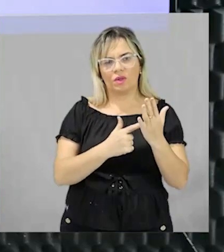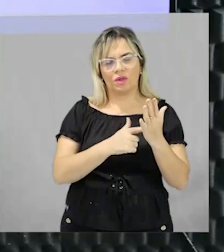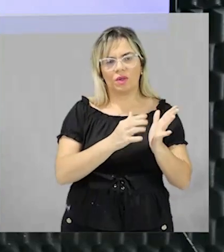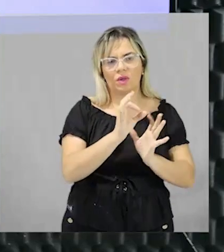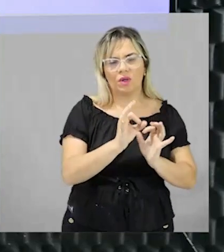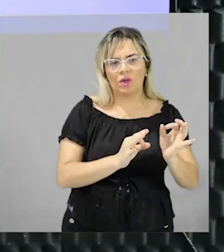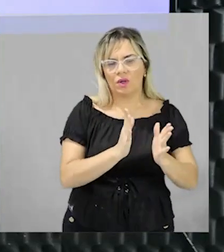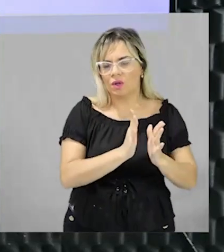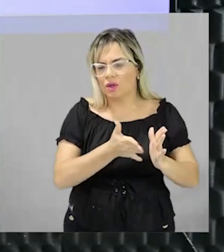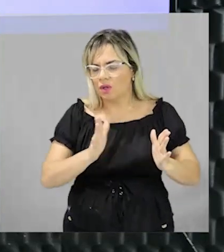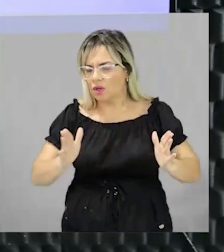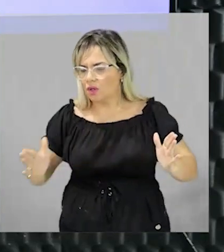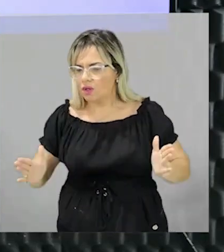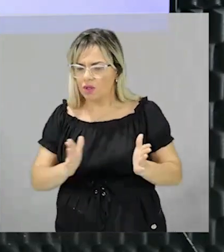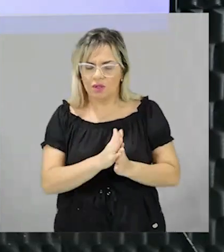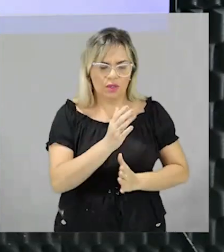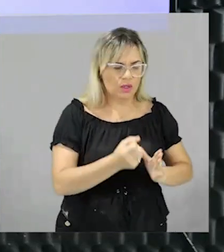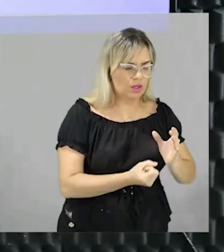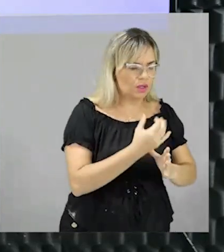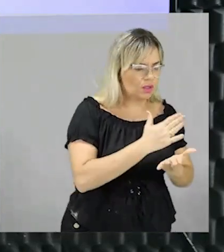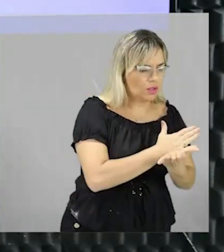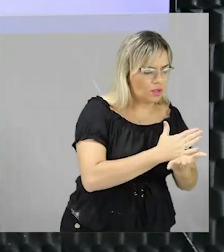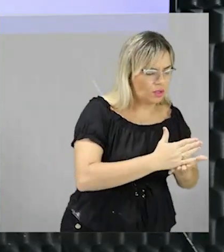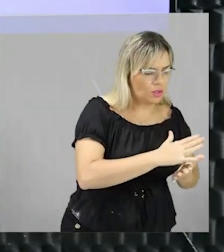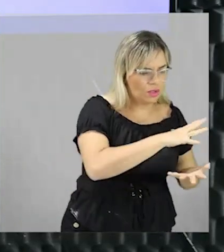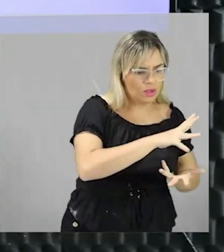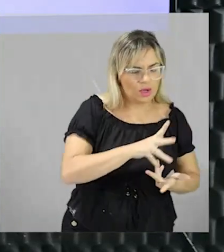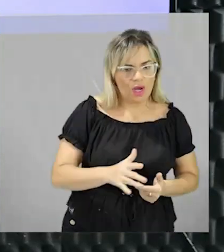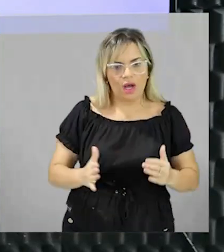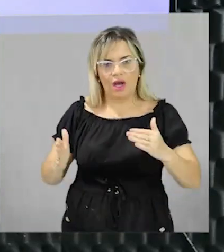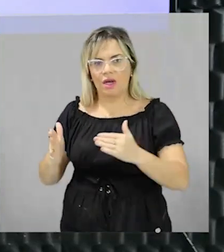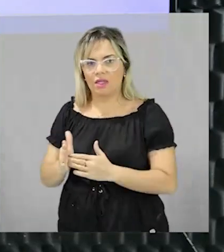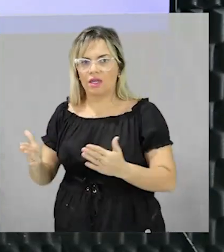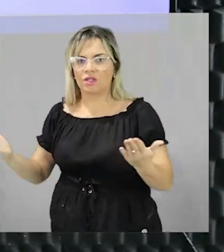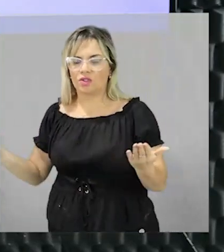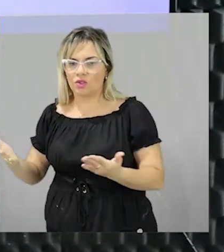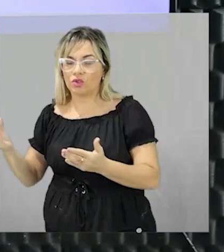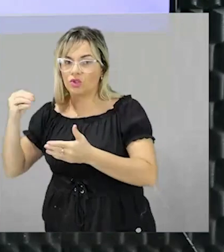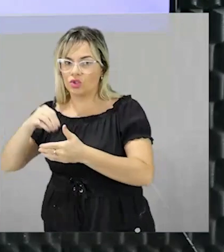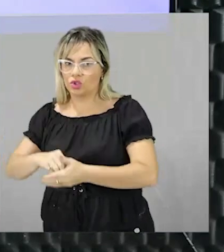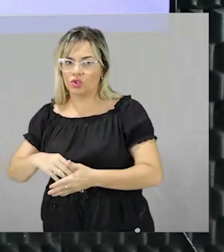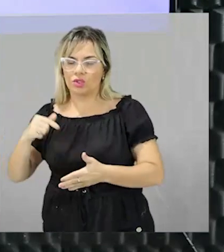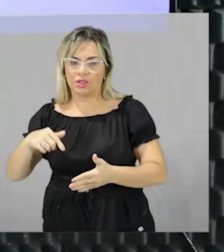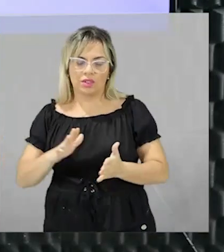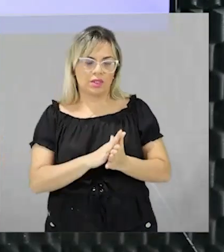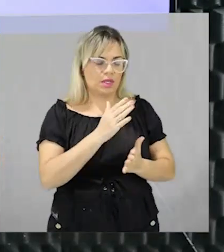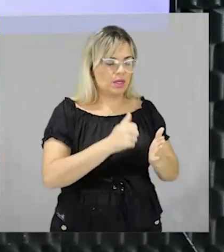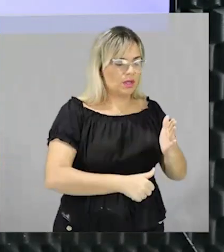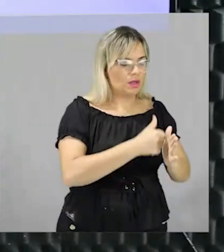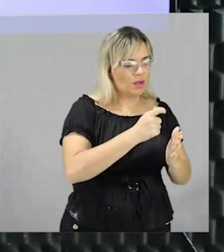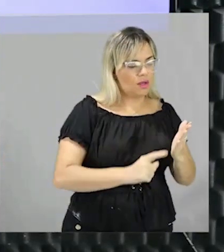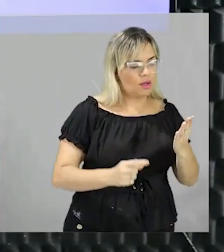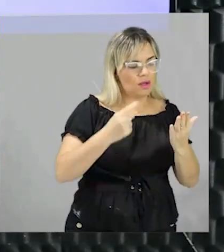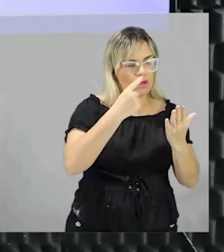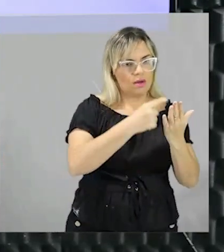geológicas, desde o início da Terra até a mais atual que nós estamos inseridas. A primeira delas é a